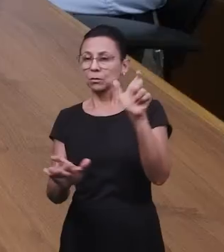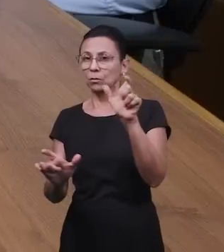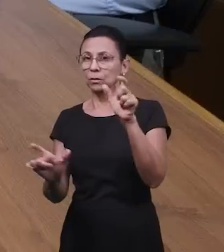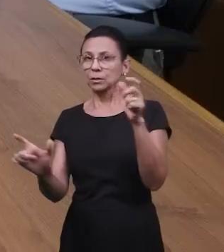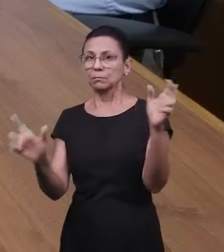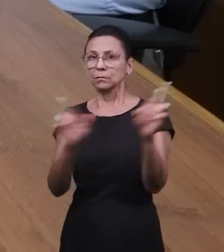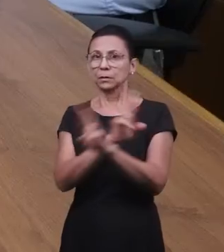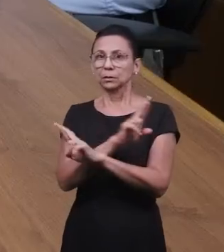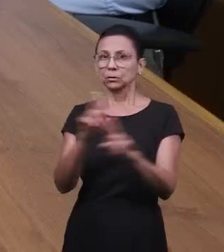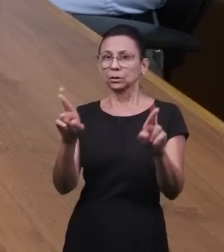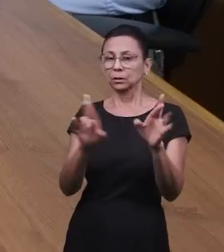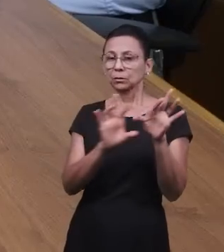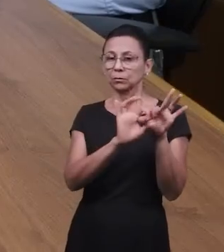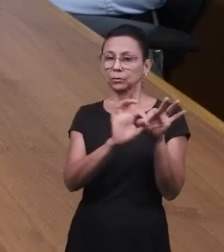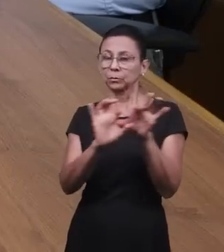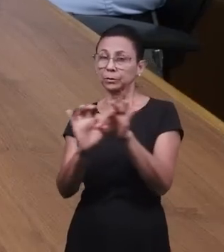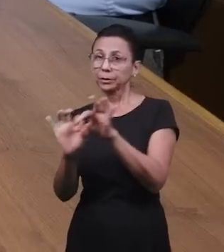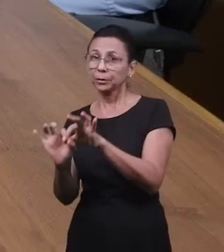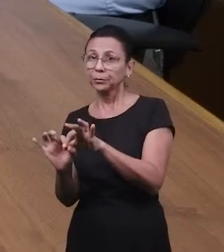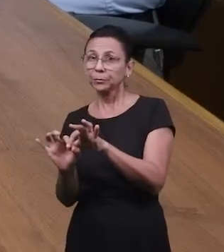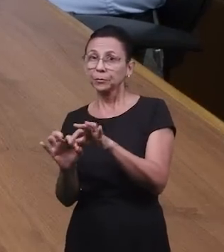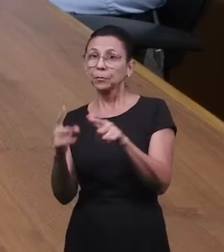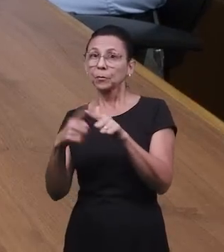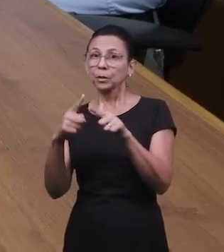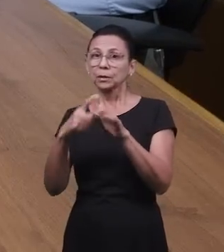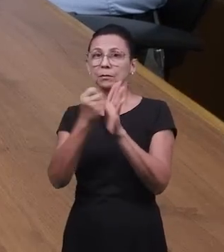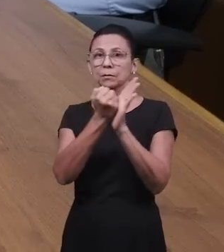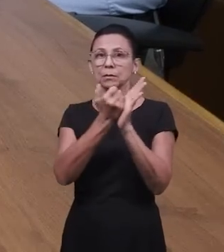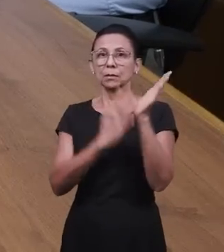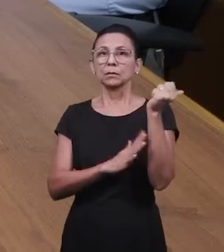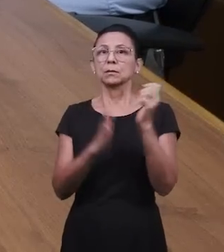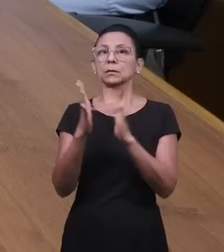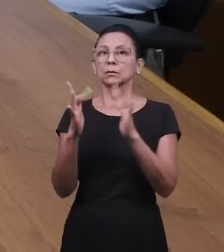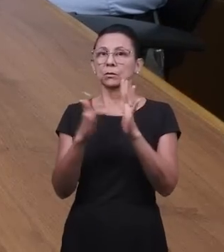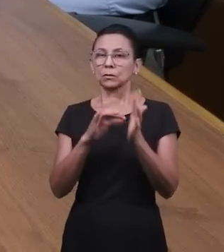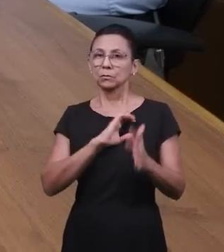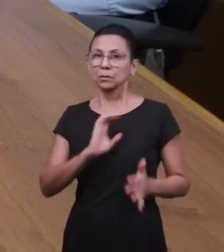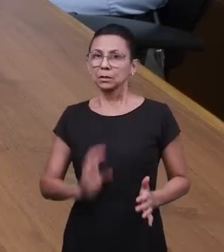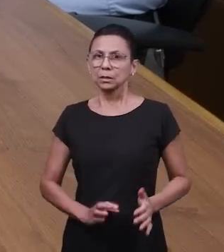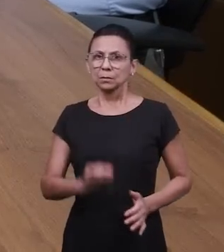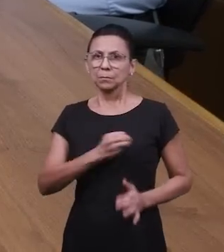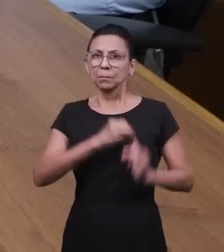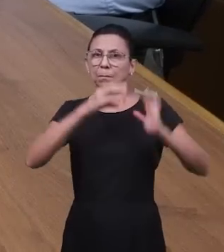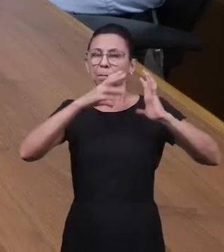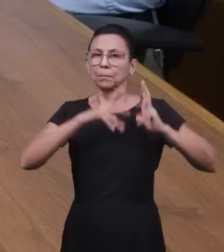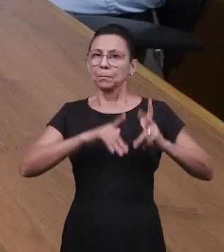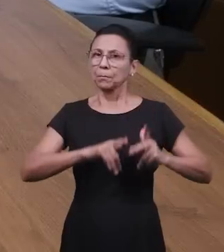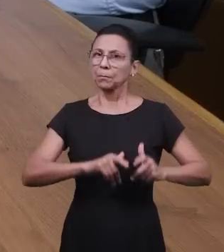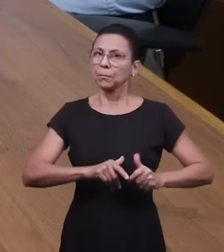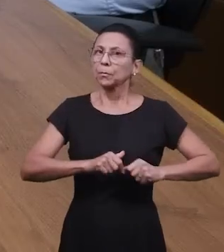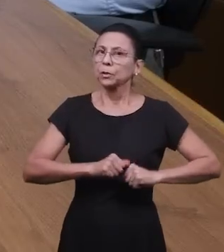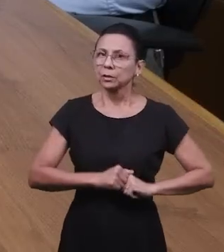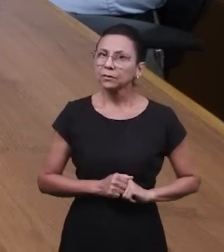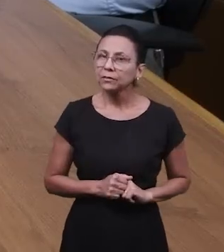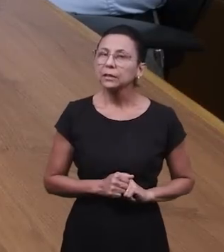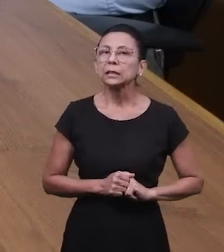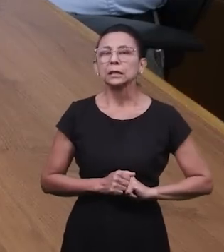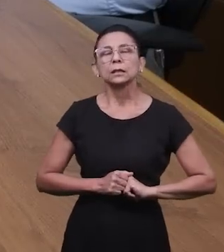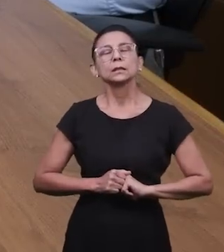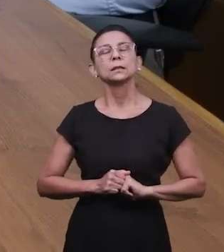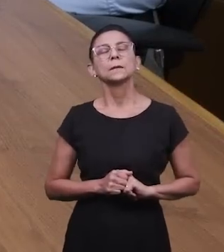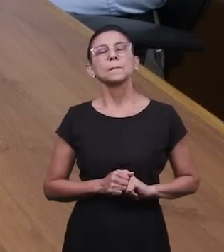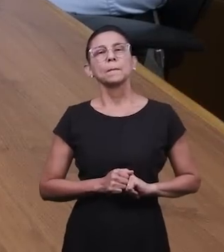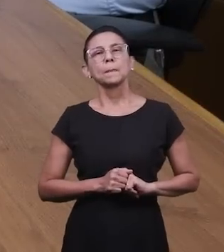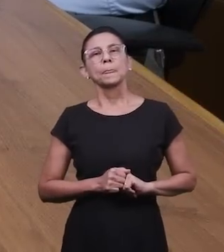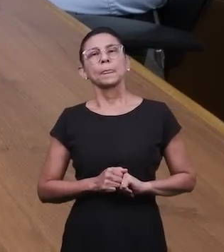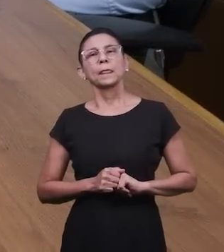Jesus Cristo nos purifica de todo pecado. Então é um texto que aborda algumas até doutrinas que nós vivemos na obra